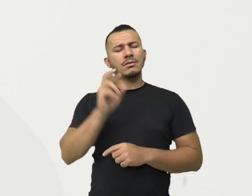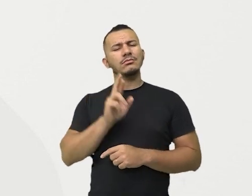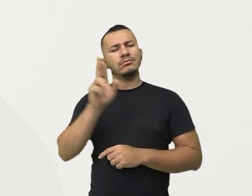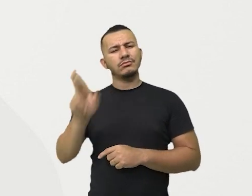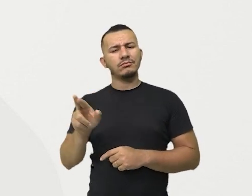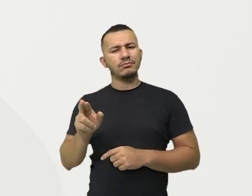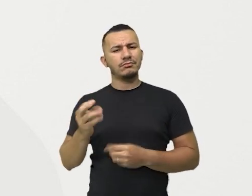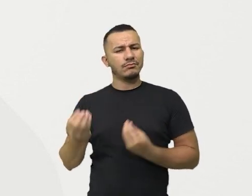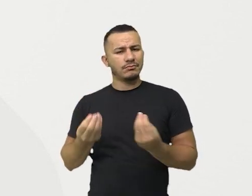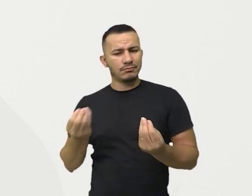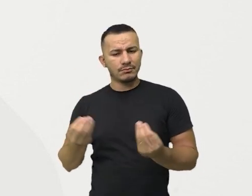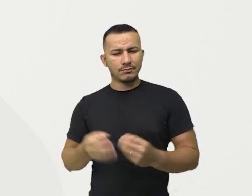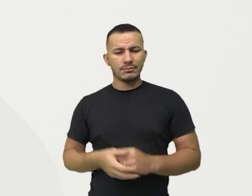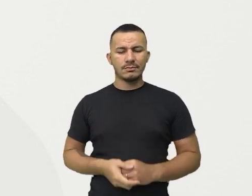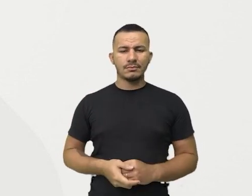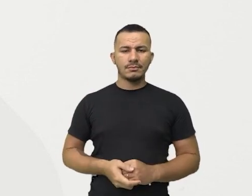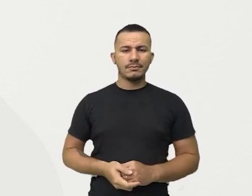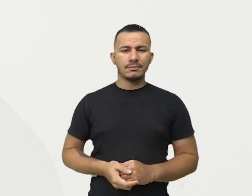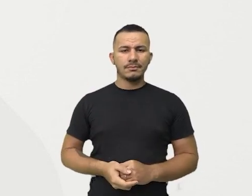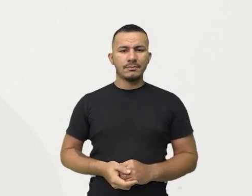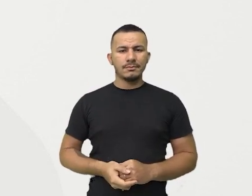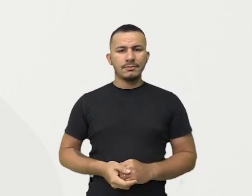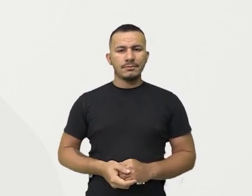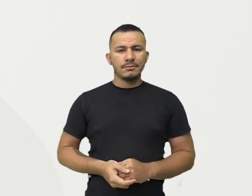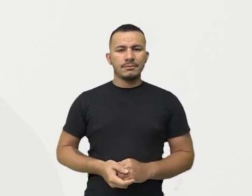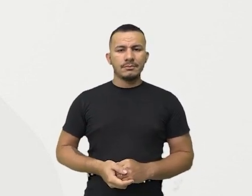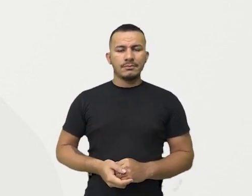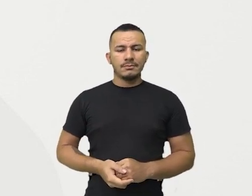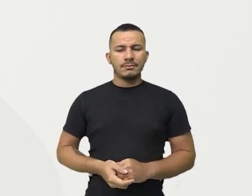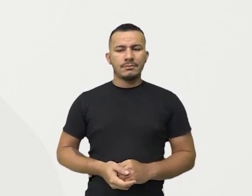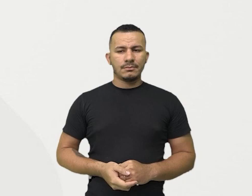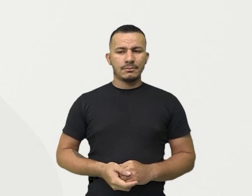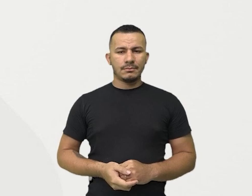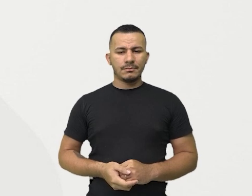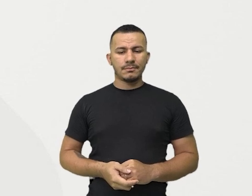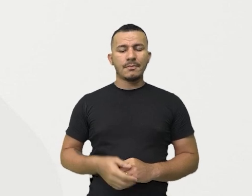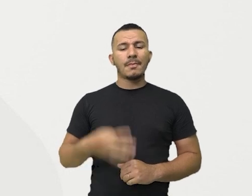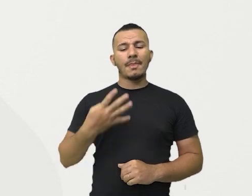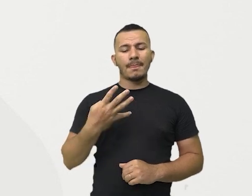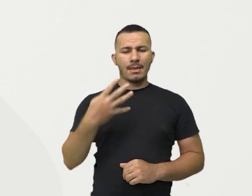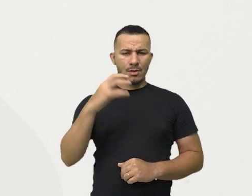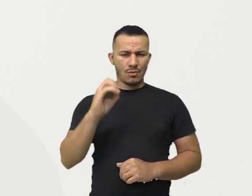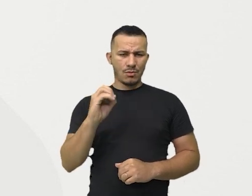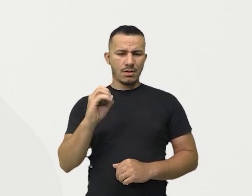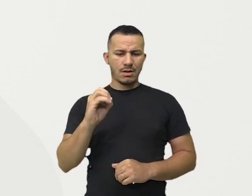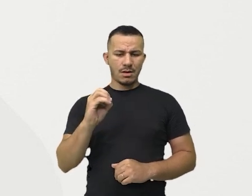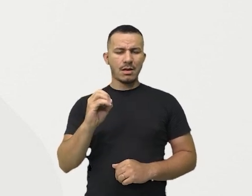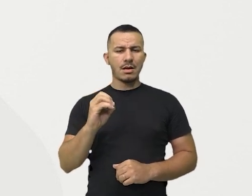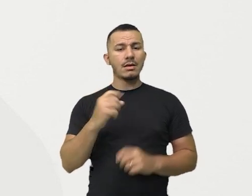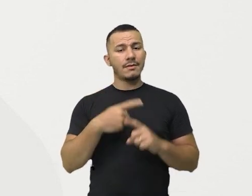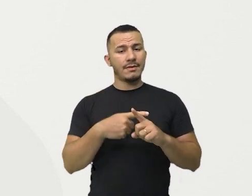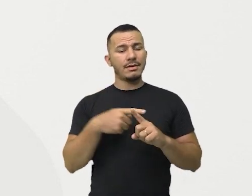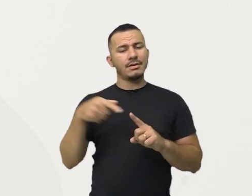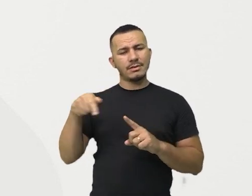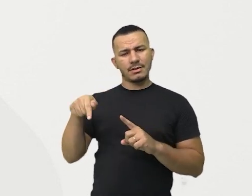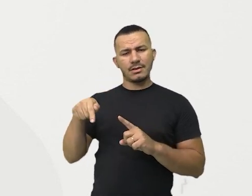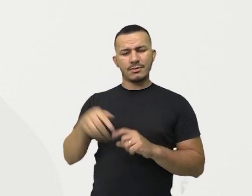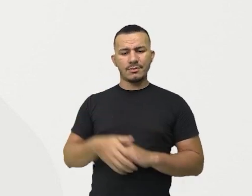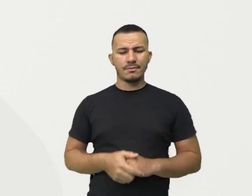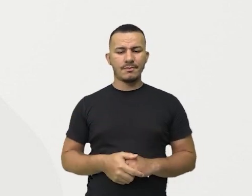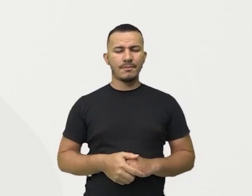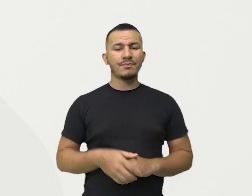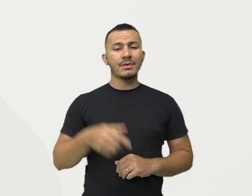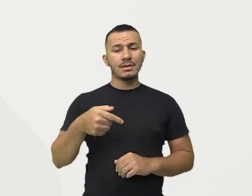professor? 7 vezes 40. Bora fazer aqui do lado? Acompanha aqui comigo. 40 e colocamos o 7. 7 vezes